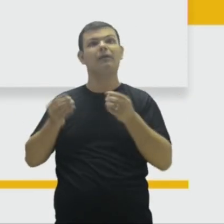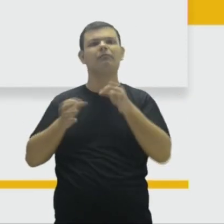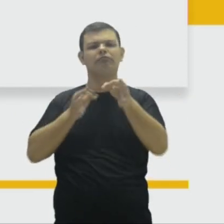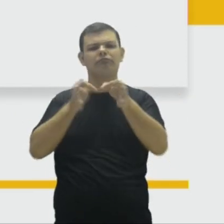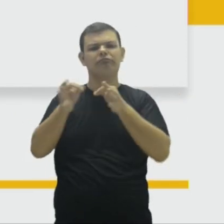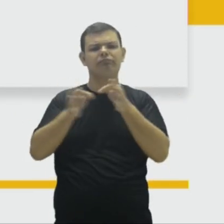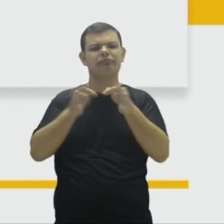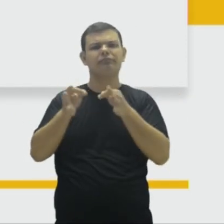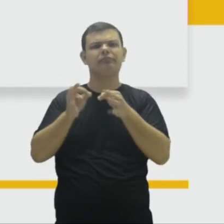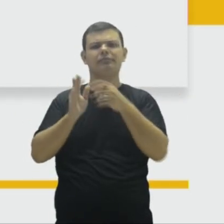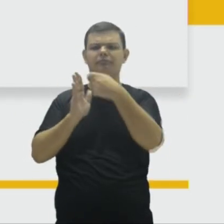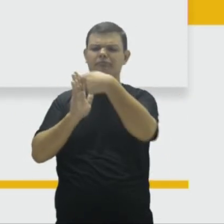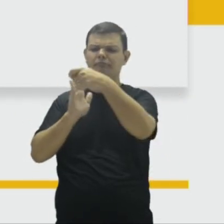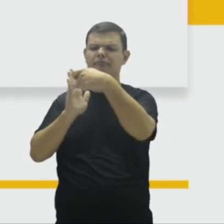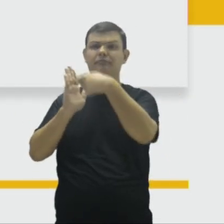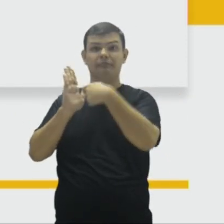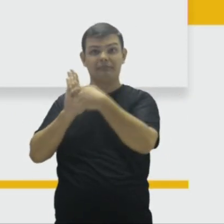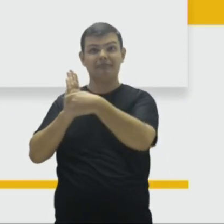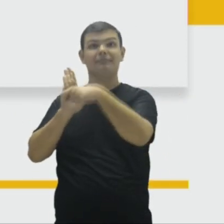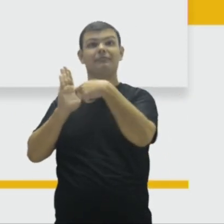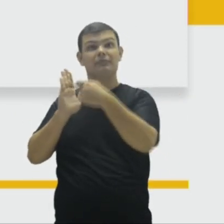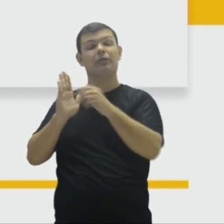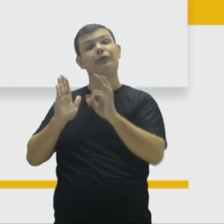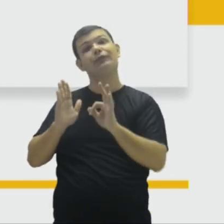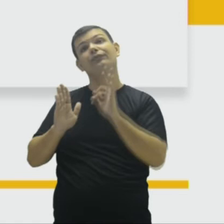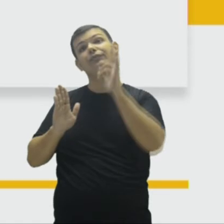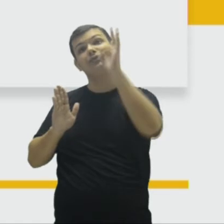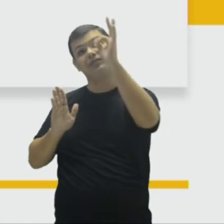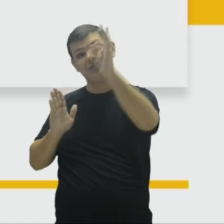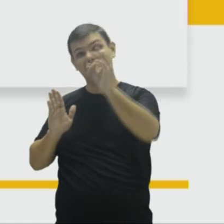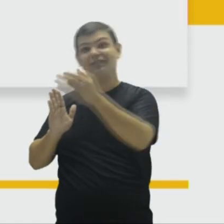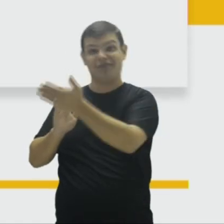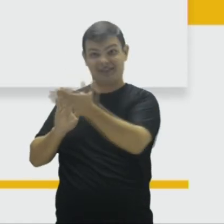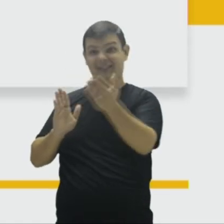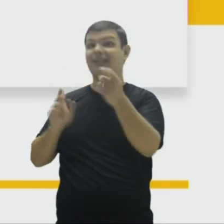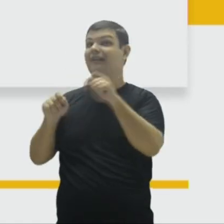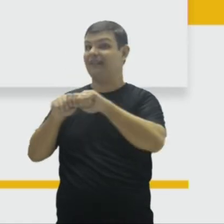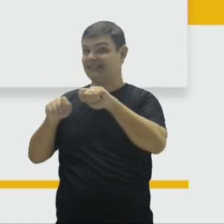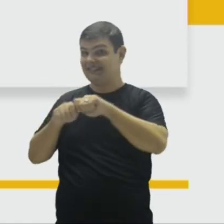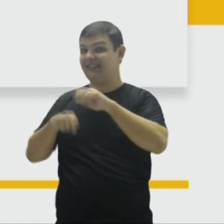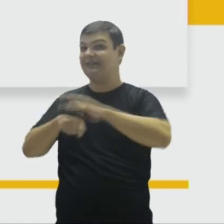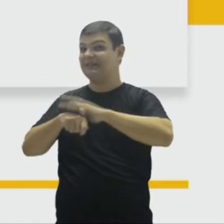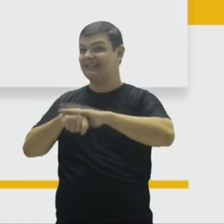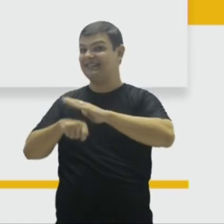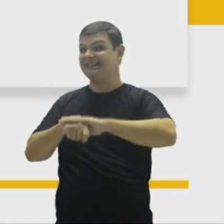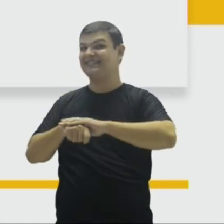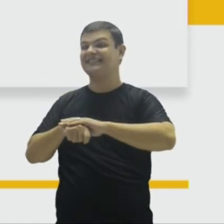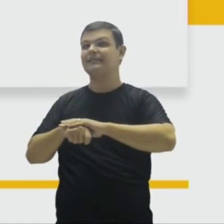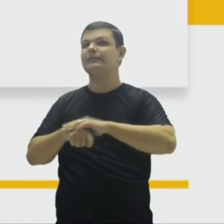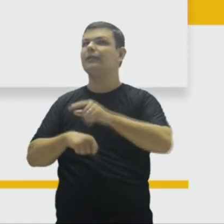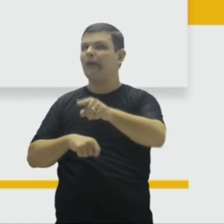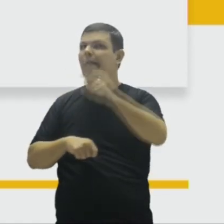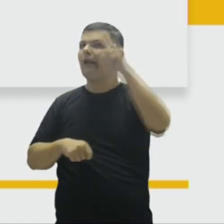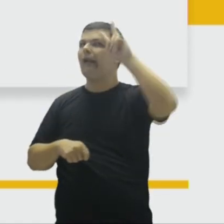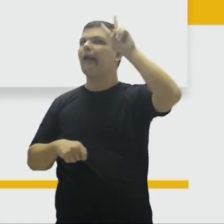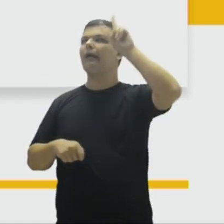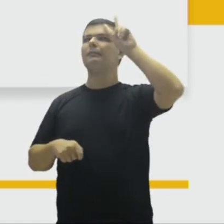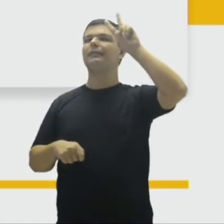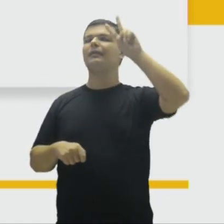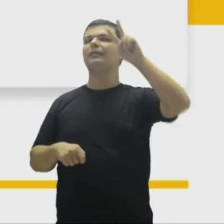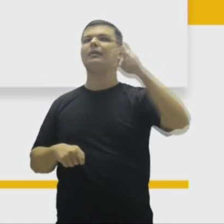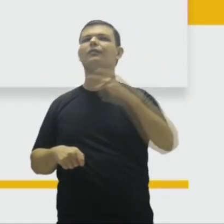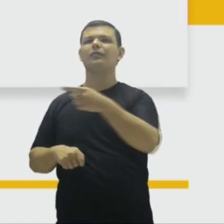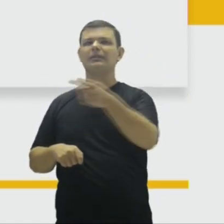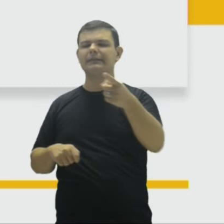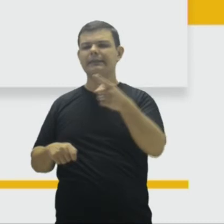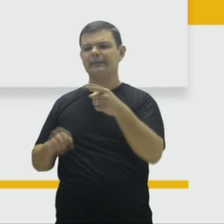a estrutura de um texto que futuramente nós vamos pedir de vocês. Lembre sempre, para que a sua história fique